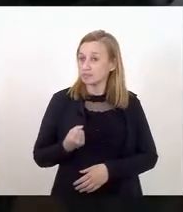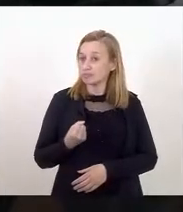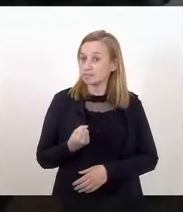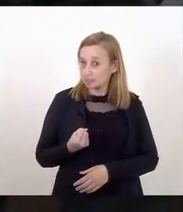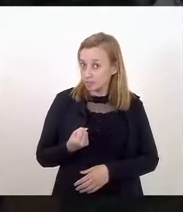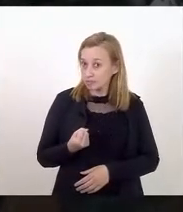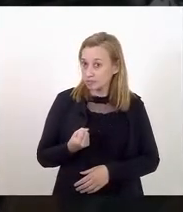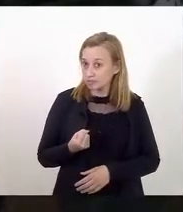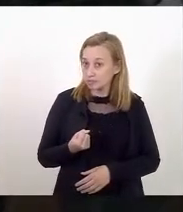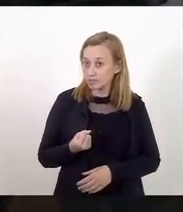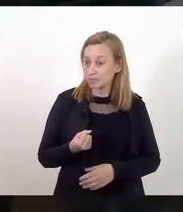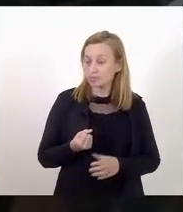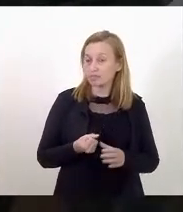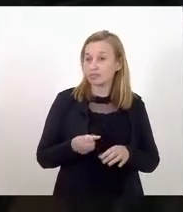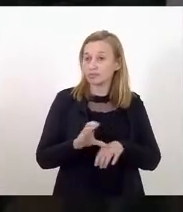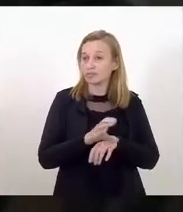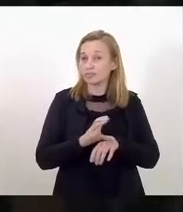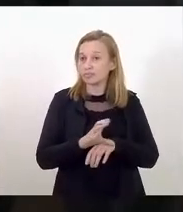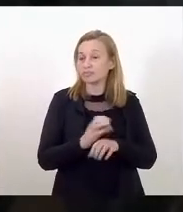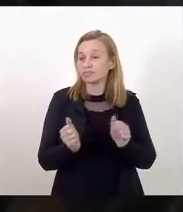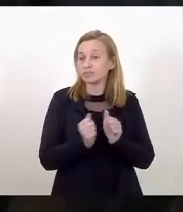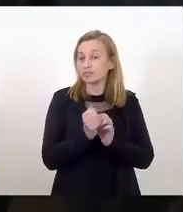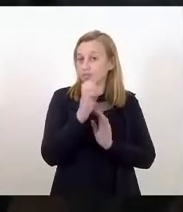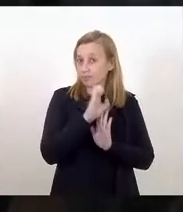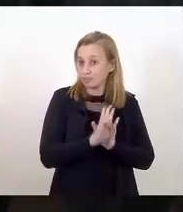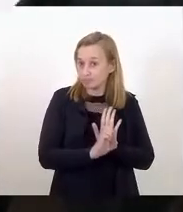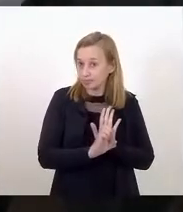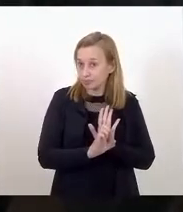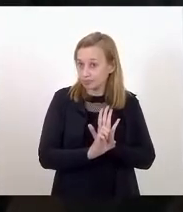parecer pela constitucionalidade com emenda.